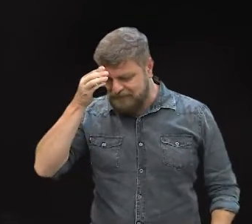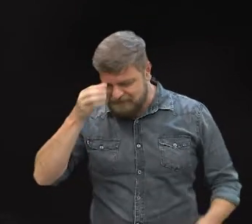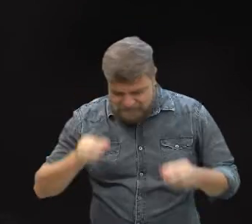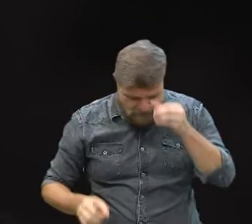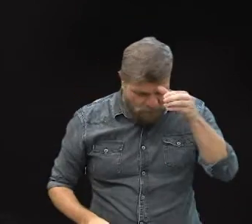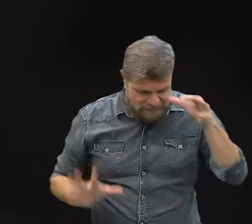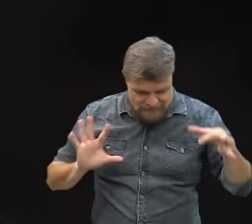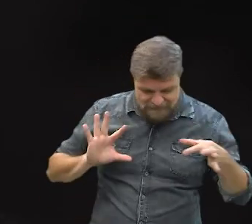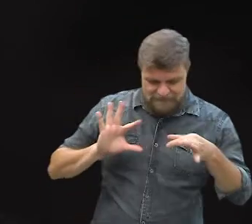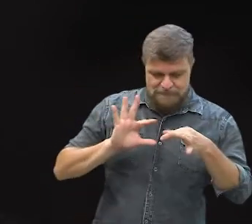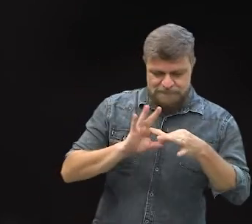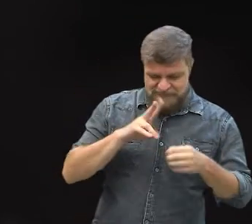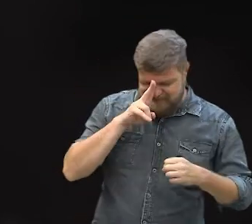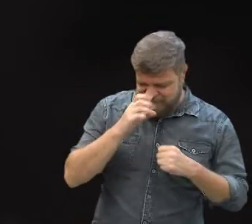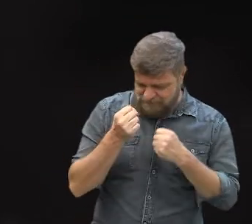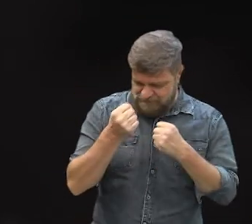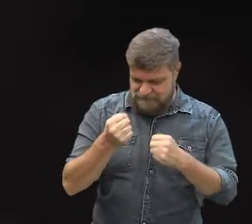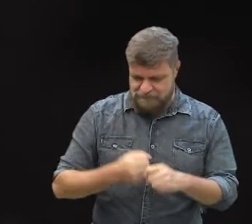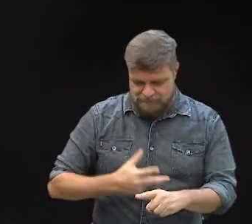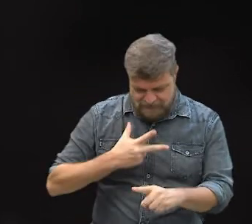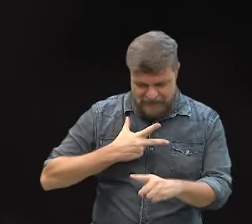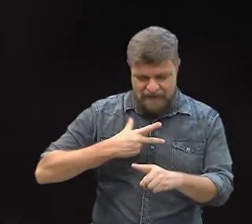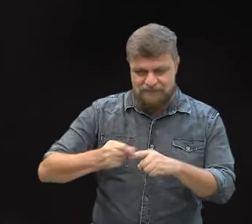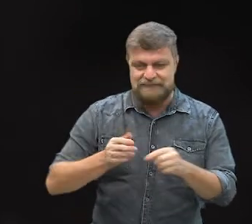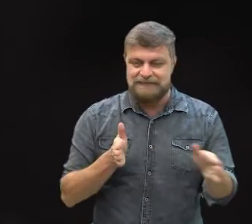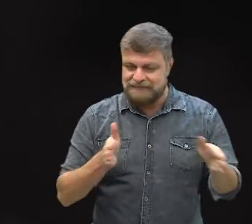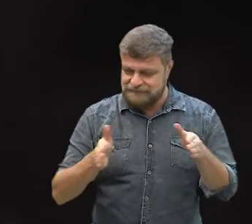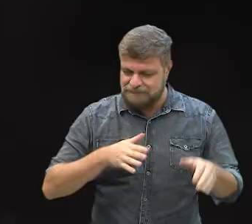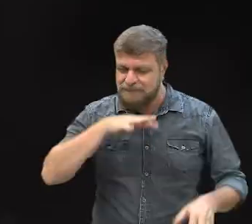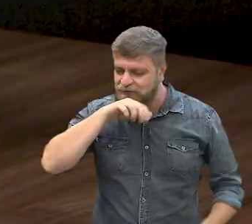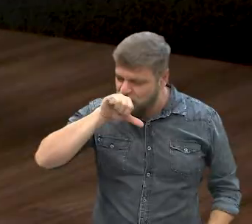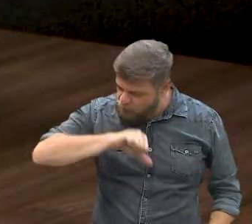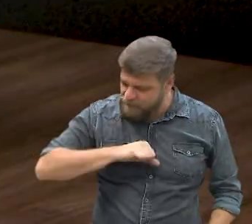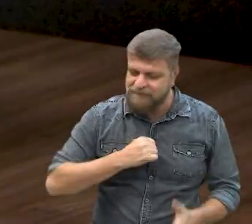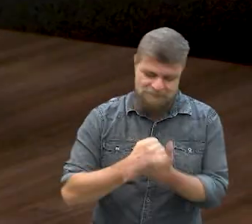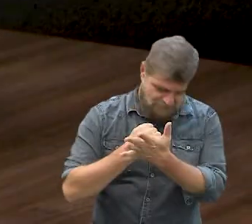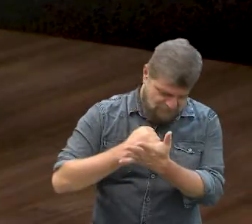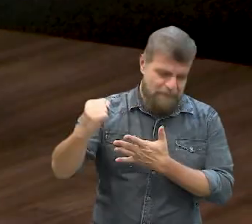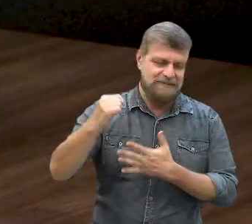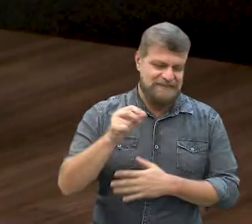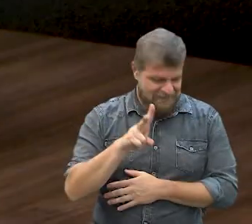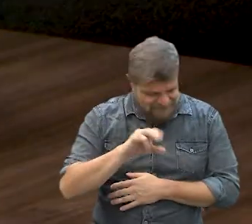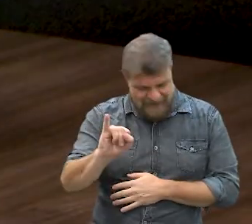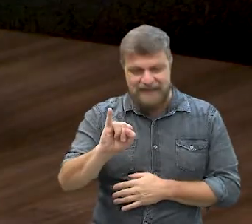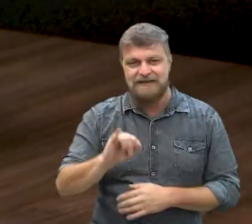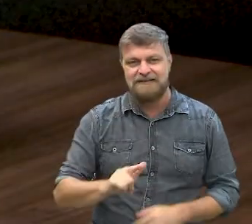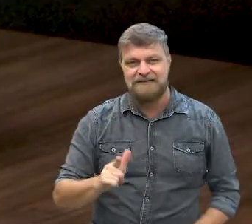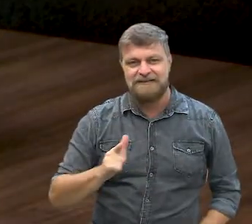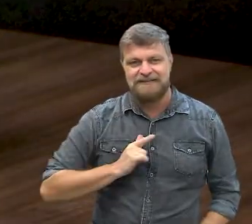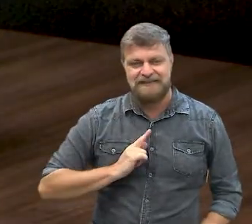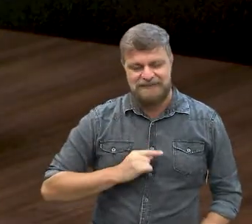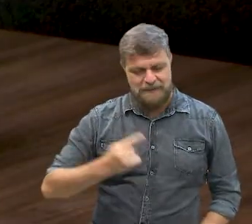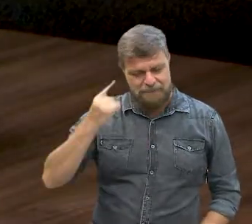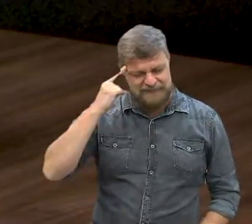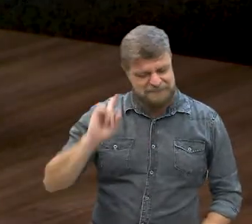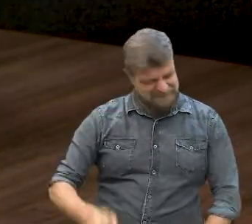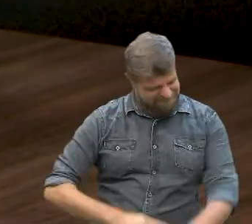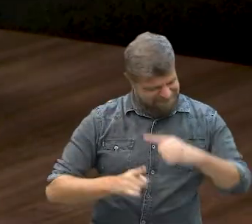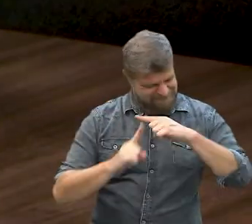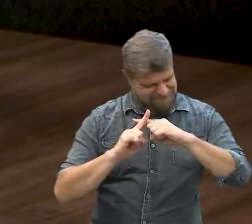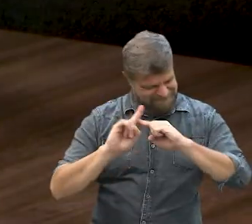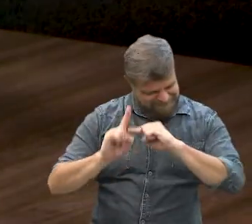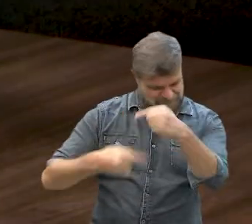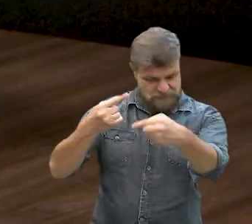e se fortalecer aí para conseguir passar essa fase ruim. Vai passar. Obrigada, e com essa mensagem positiva da